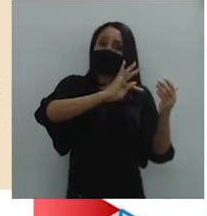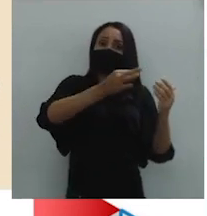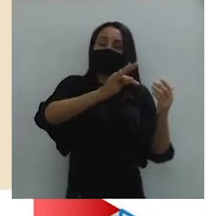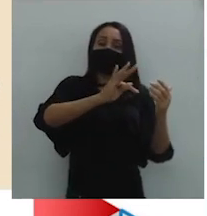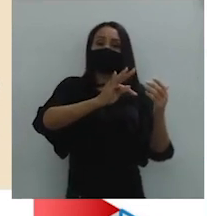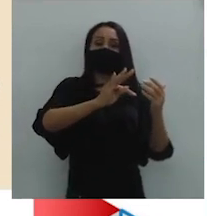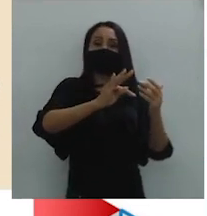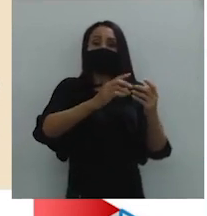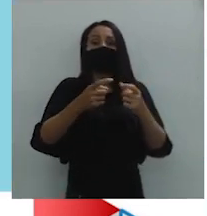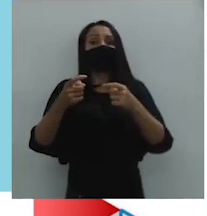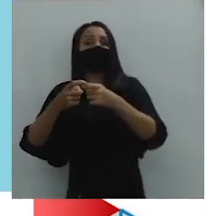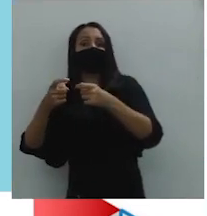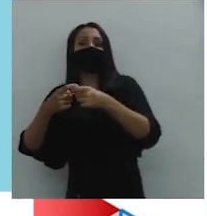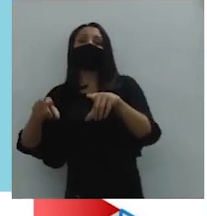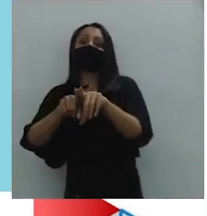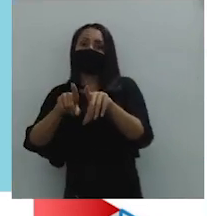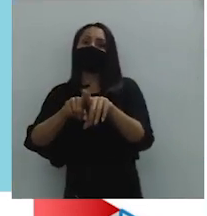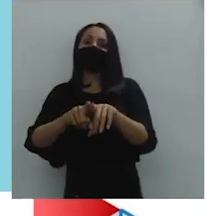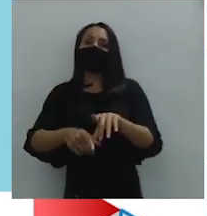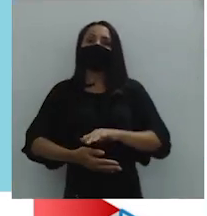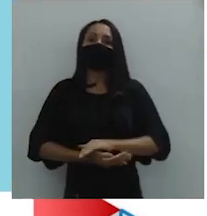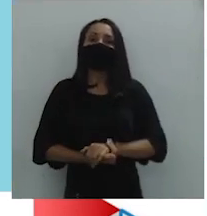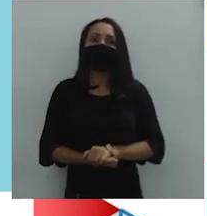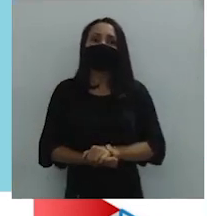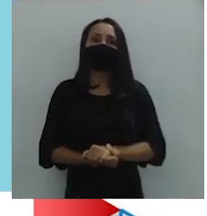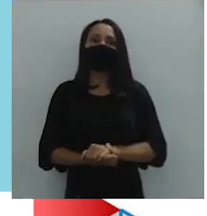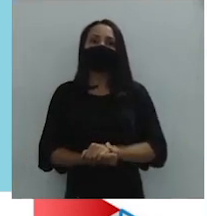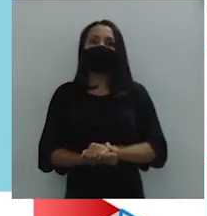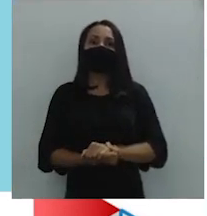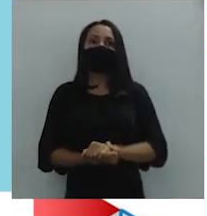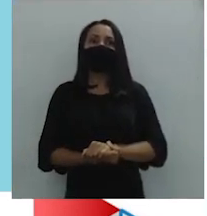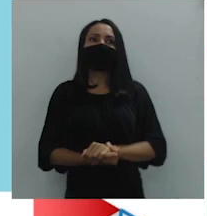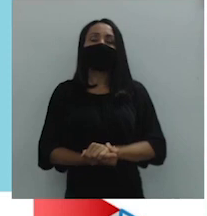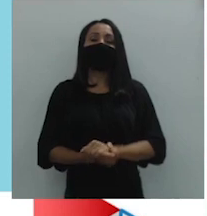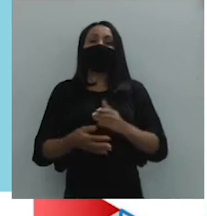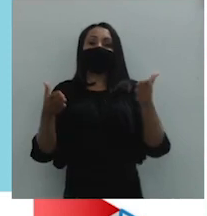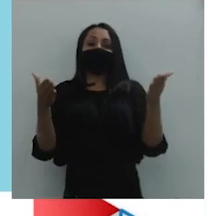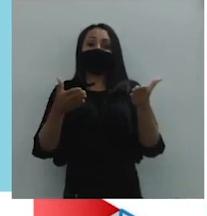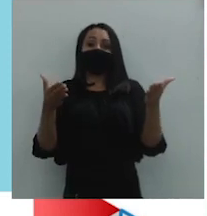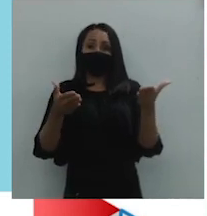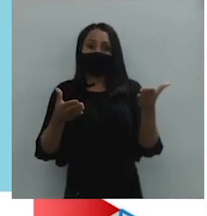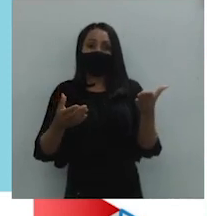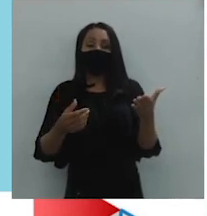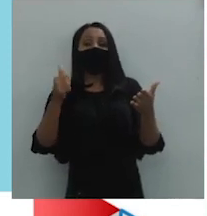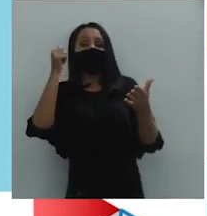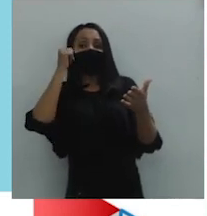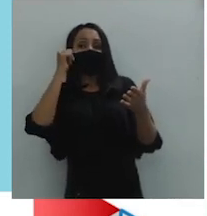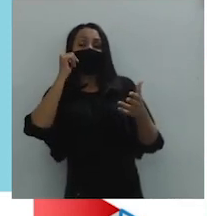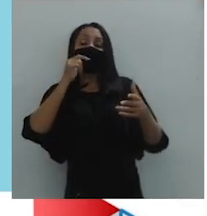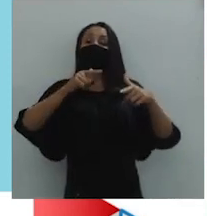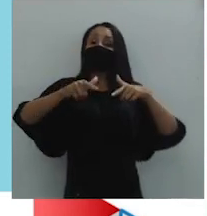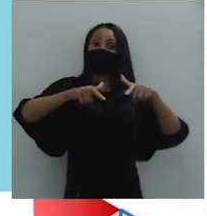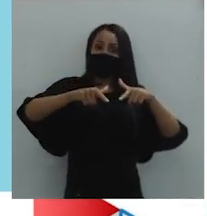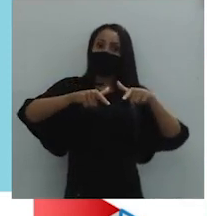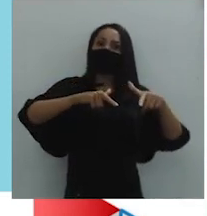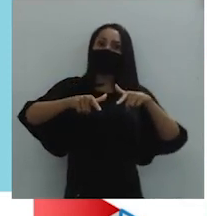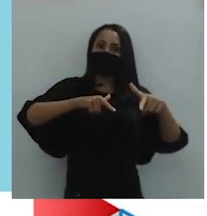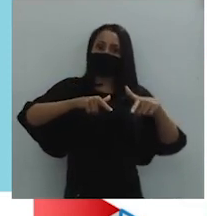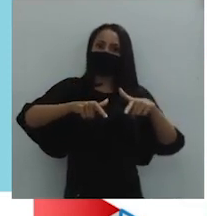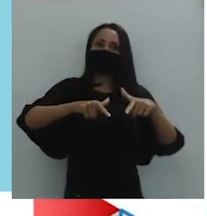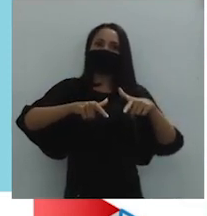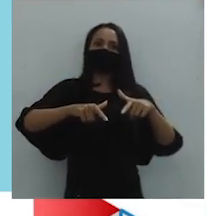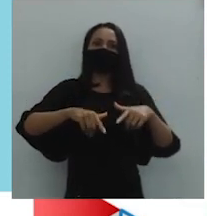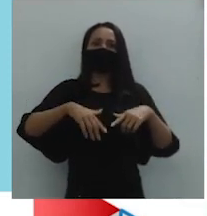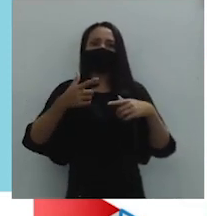da medicina, certo? E aí vemos para o mercado de trabalho, né, da mulher. Se